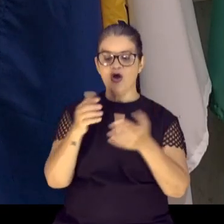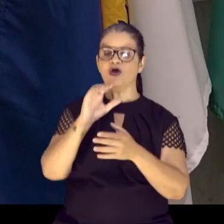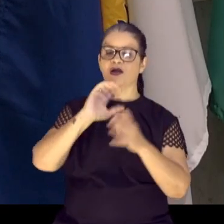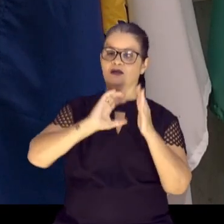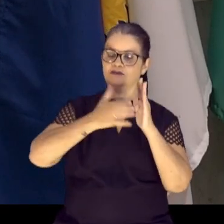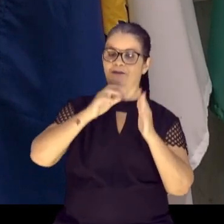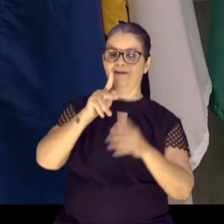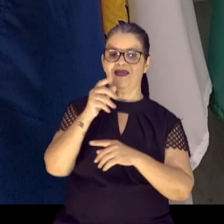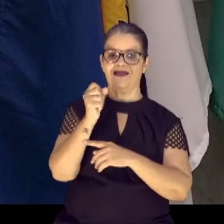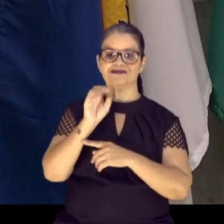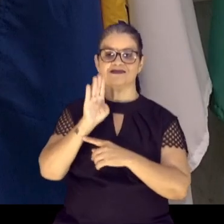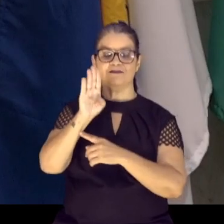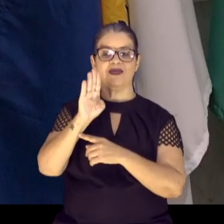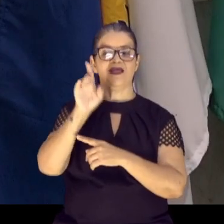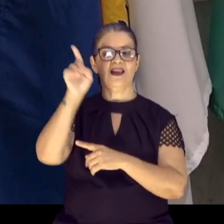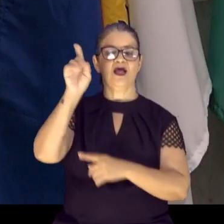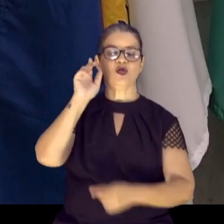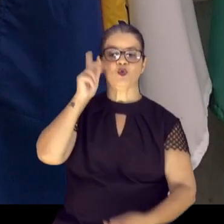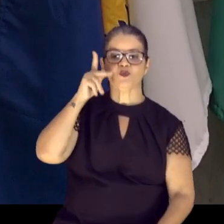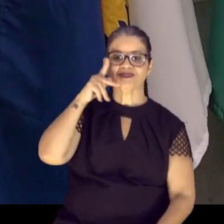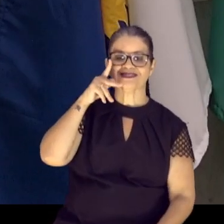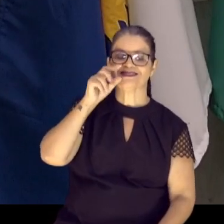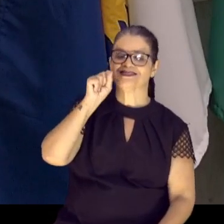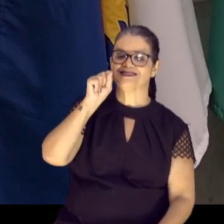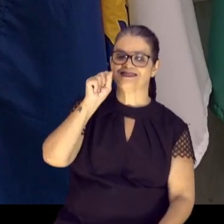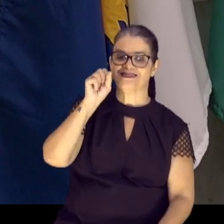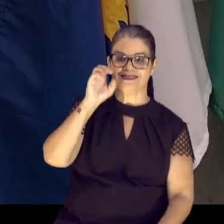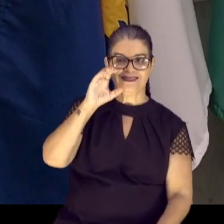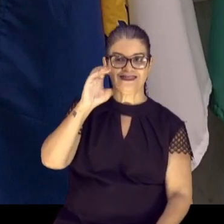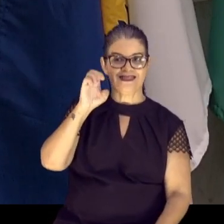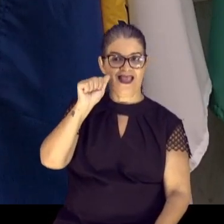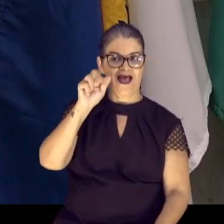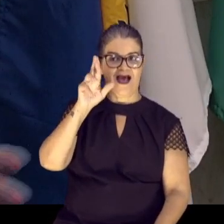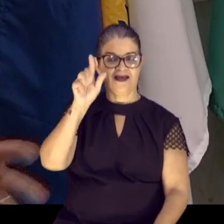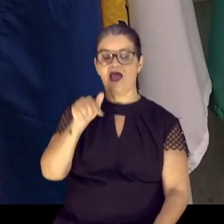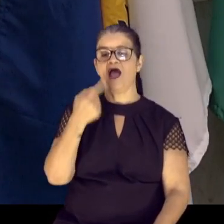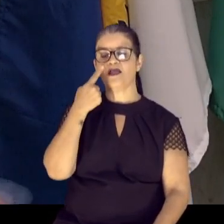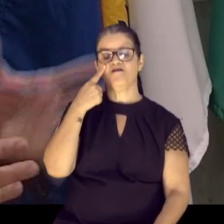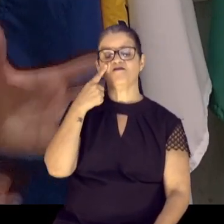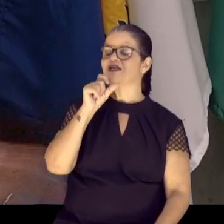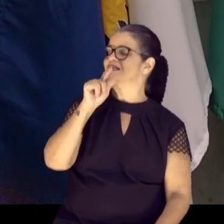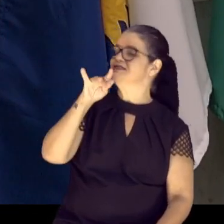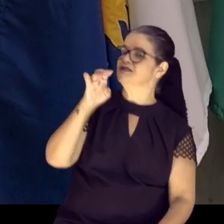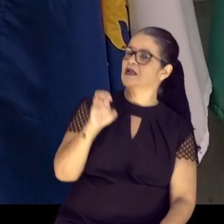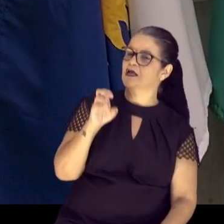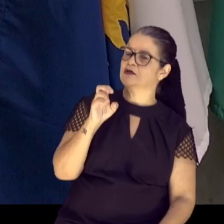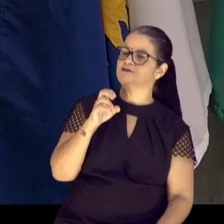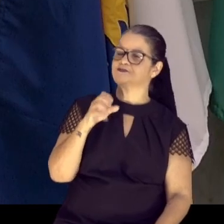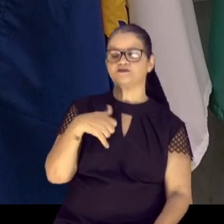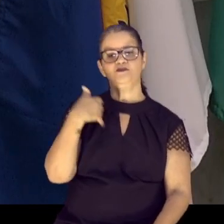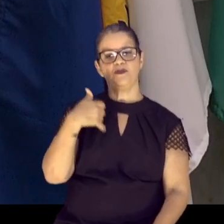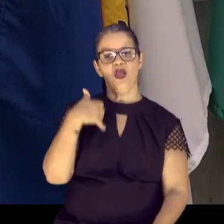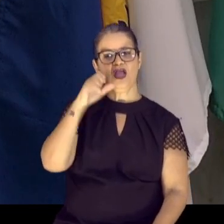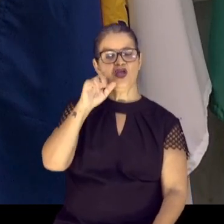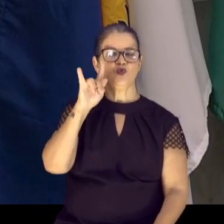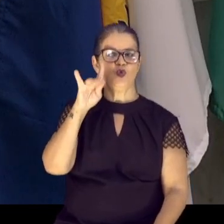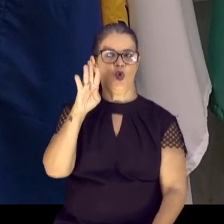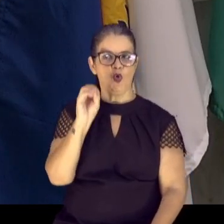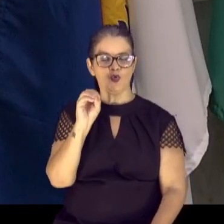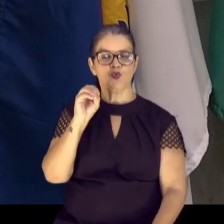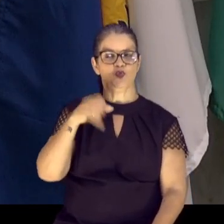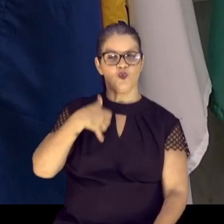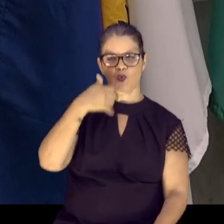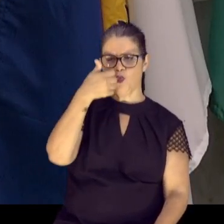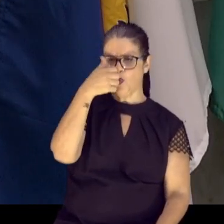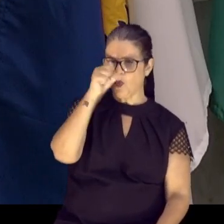PSB no Ceará. E vê, Sileno, Eudoro, do alto dos seus 87 anos,